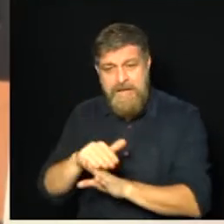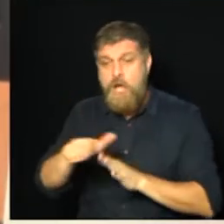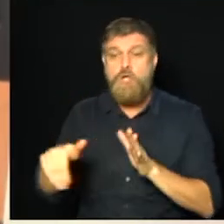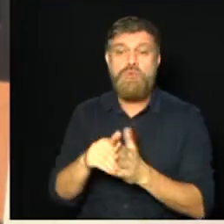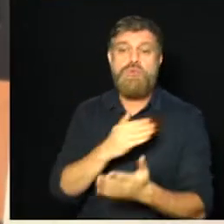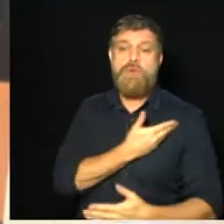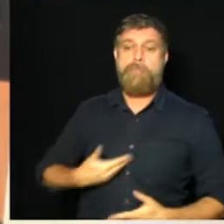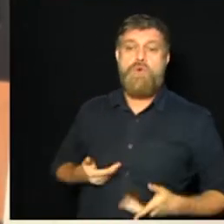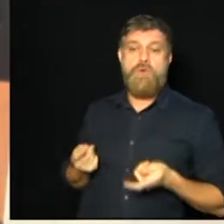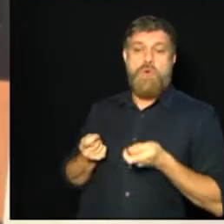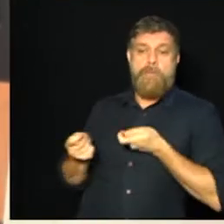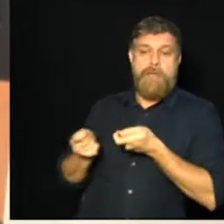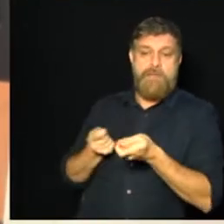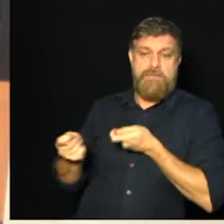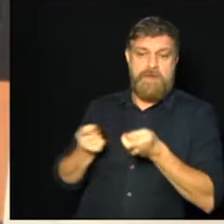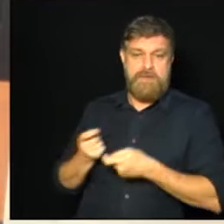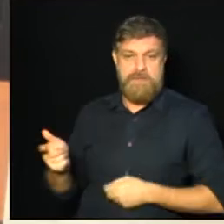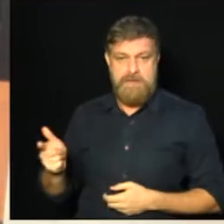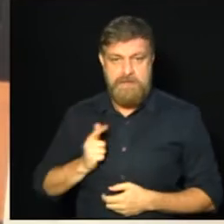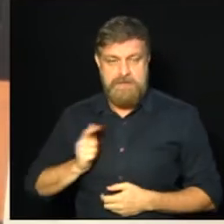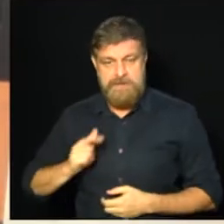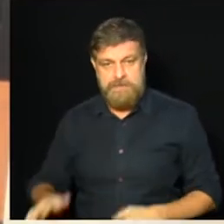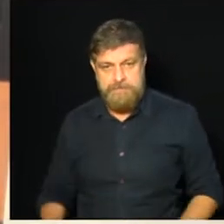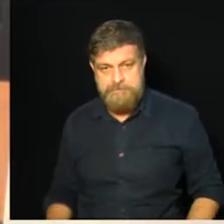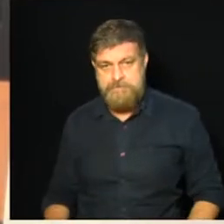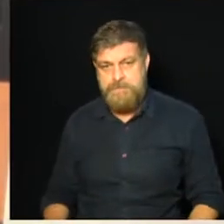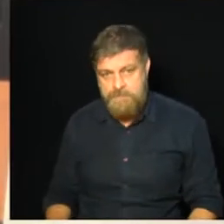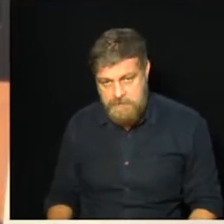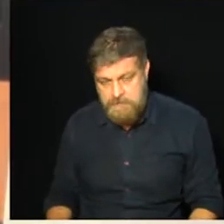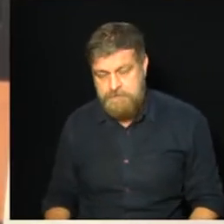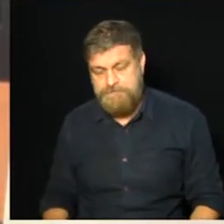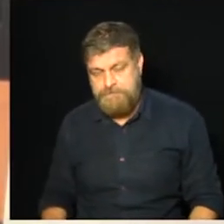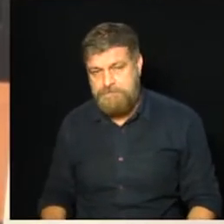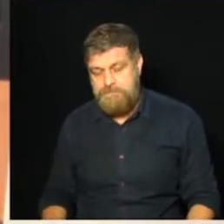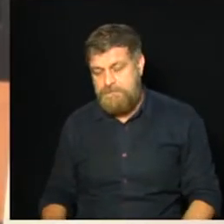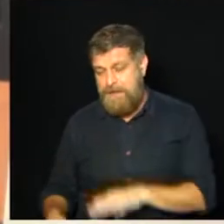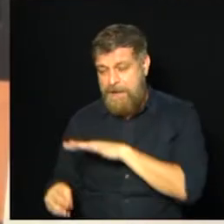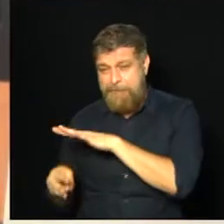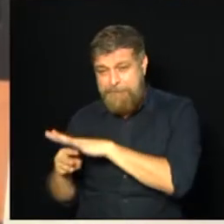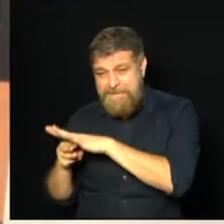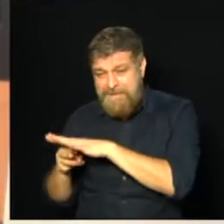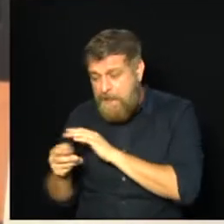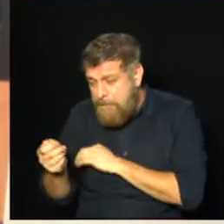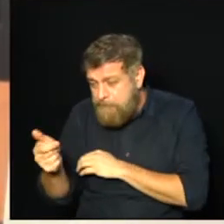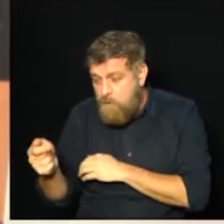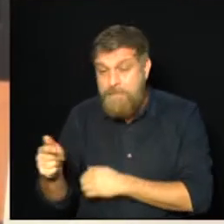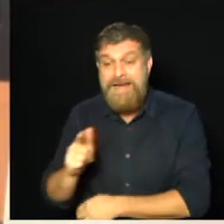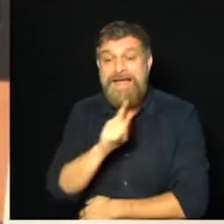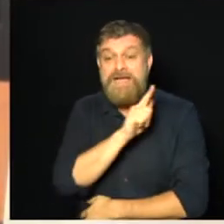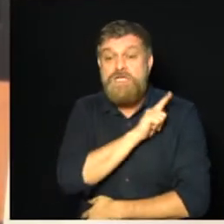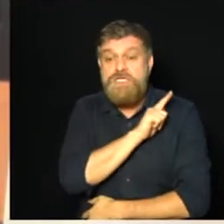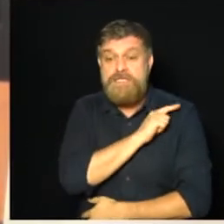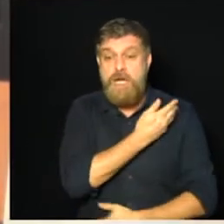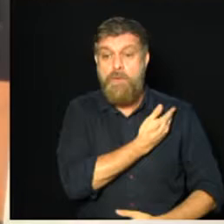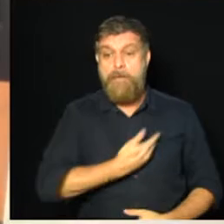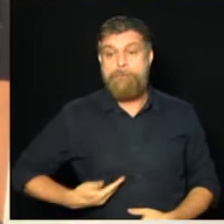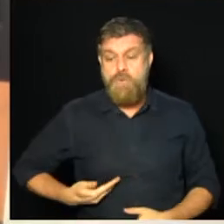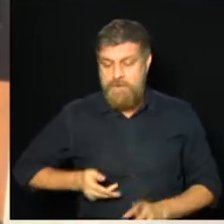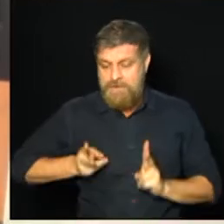Então, são pequenas intervenções que são as permeadas, que são da iniciativa privada, mas a gestão é sempre do público. E